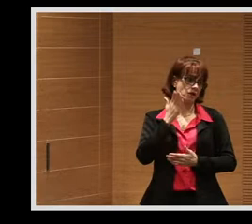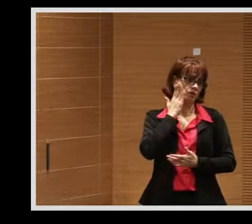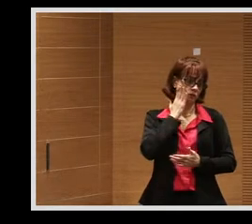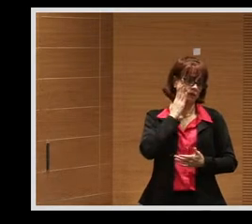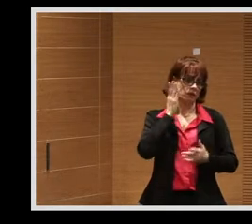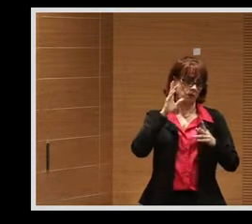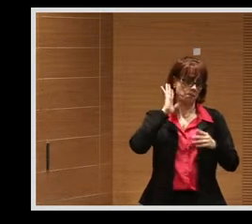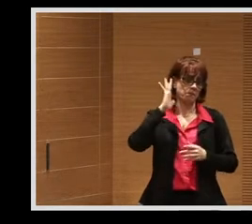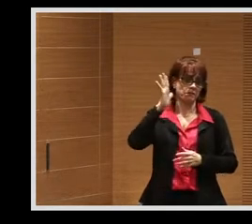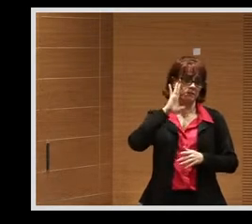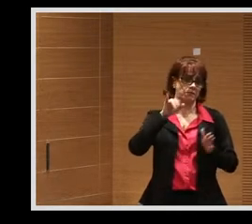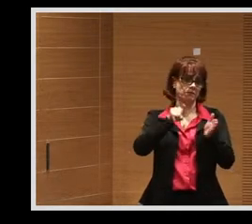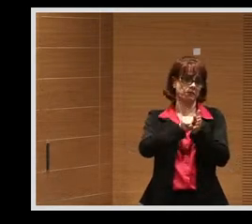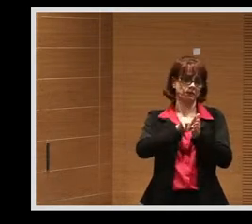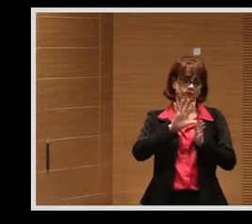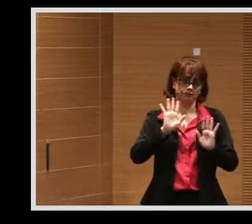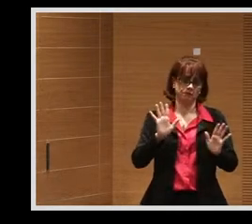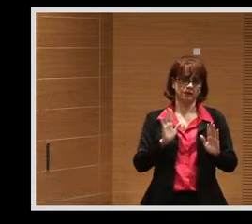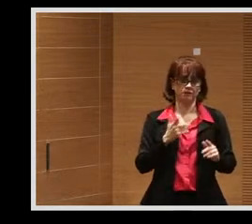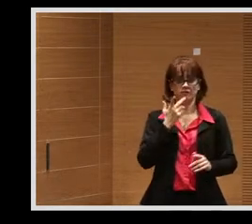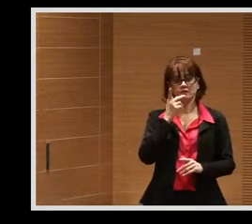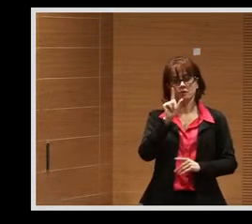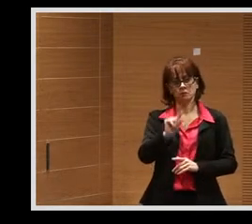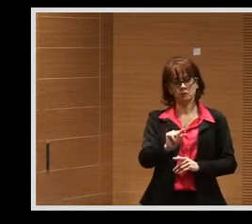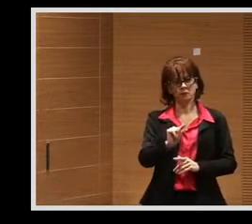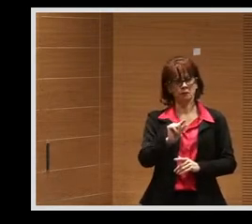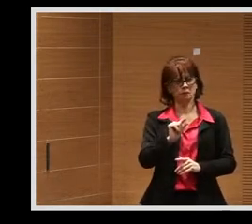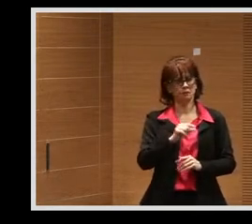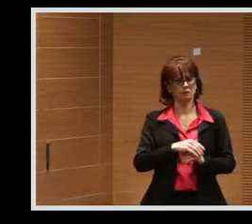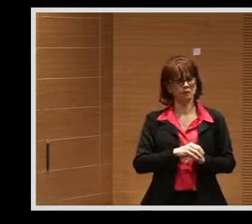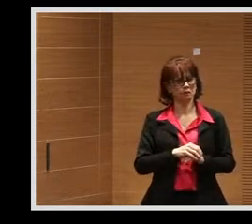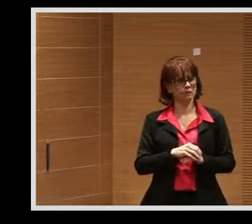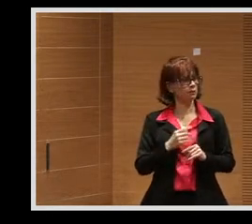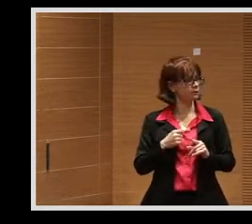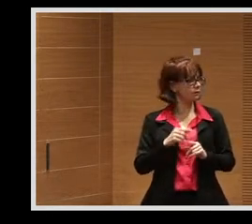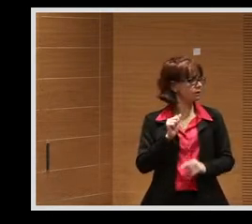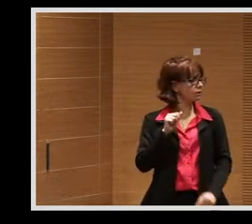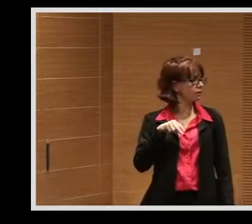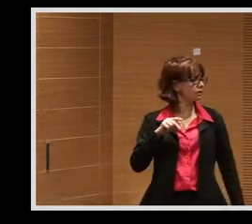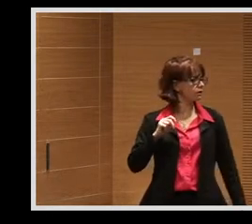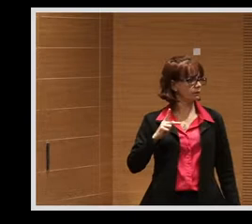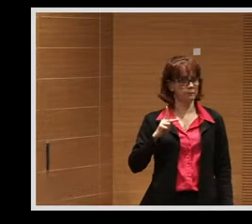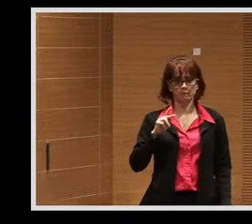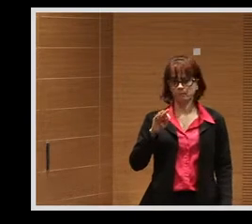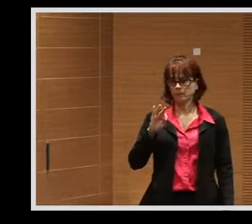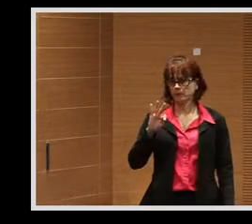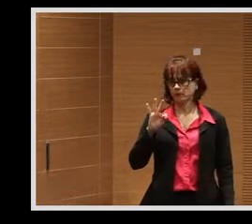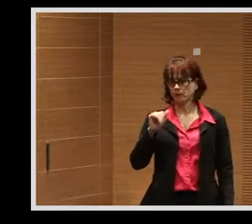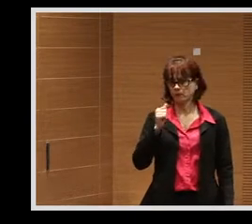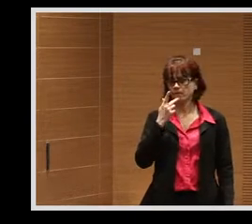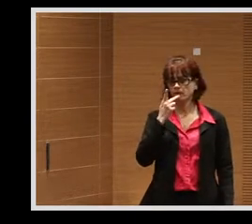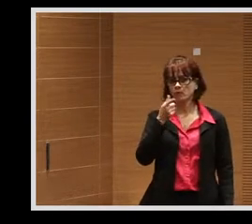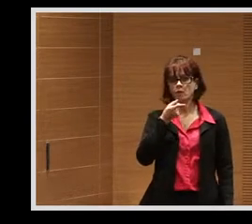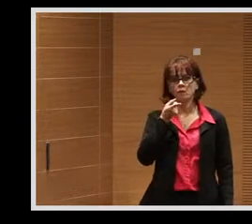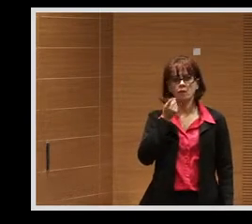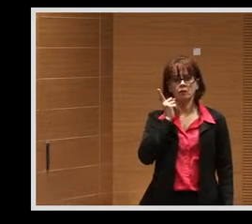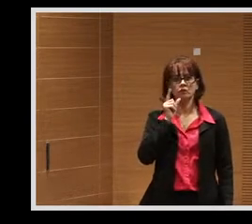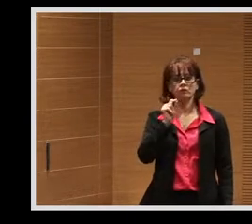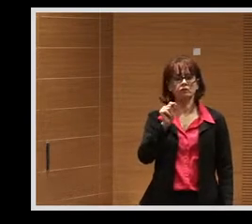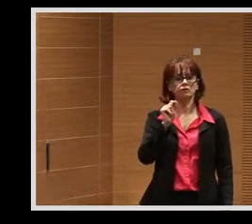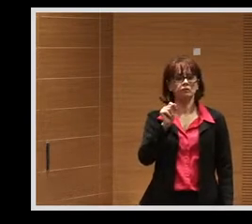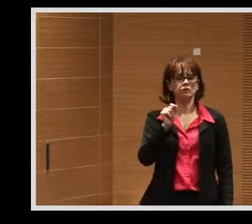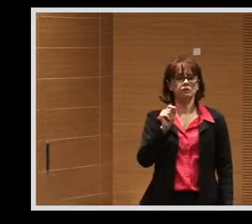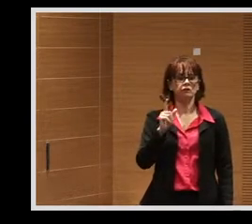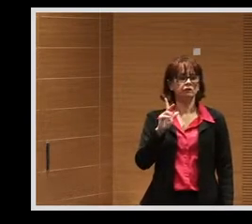coisas difíceis. Vou falar um pouquinho, eu acho que a Ana Pita me comentou que citou um pouco ontem, o que a gente vai chamar